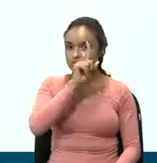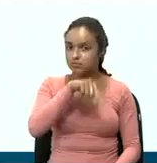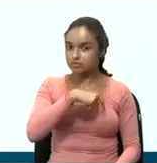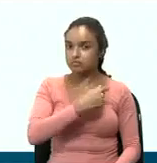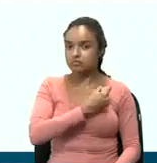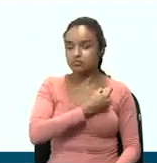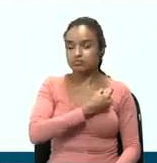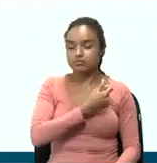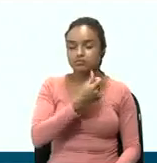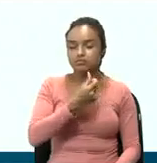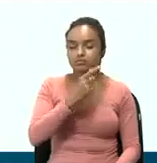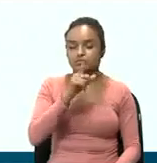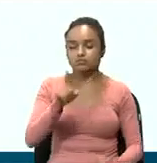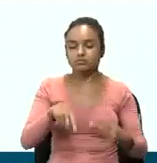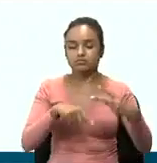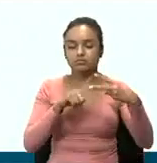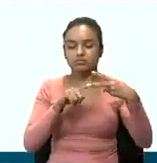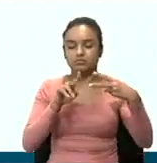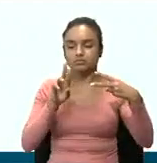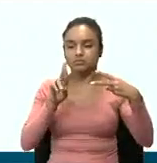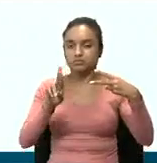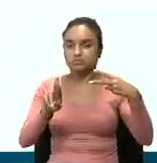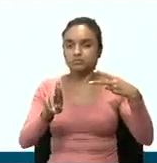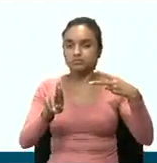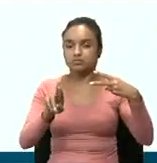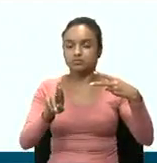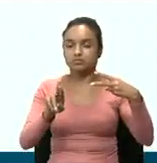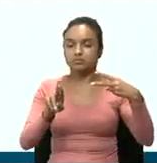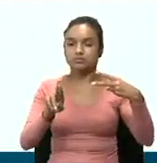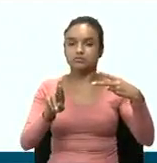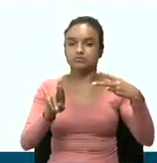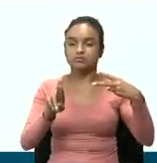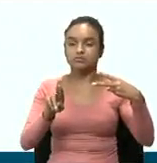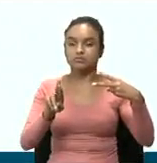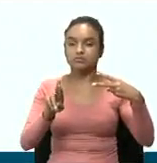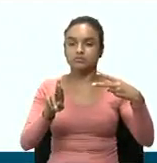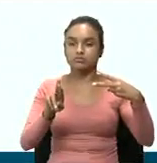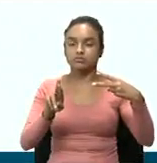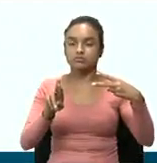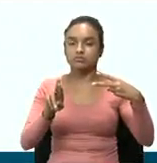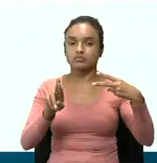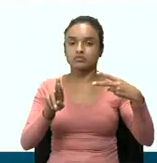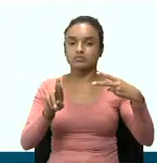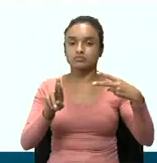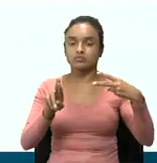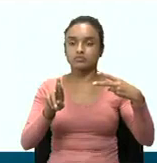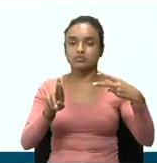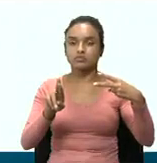e o R está para nós valendo